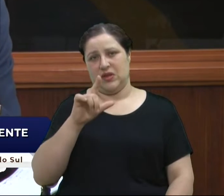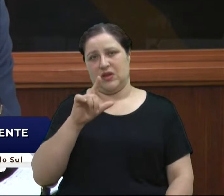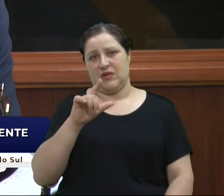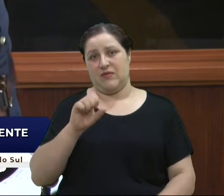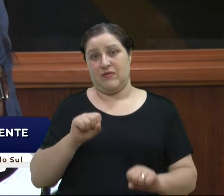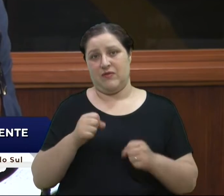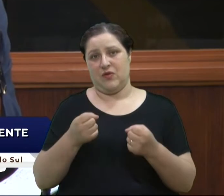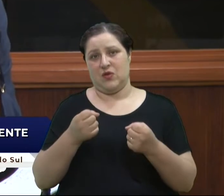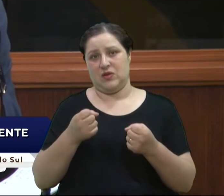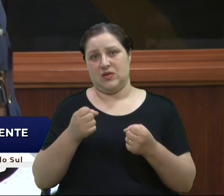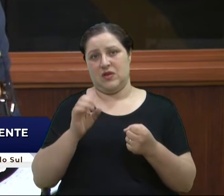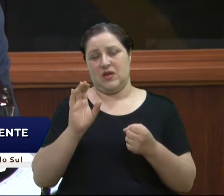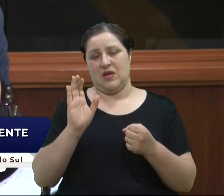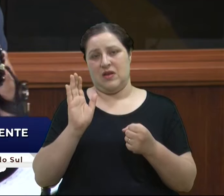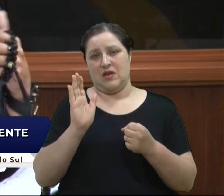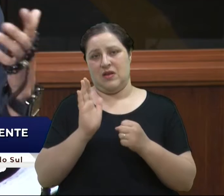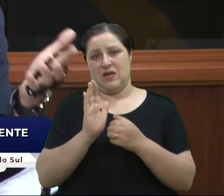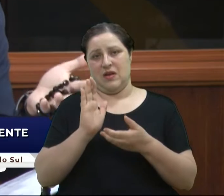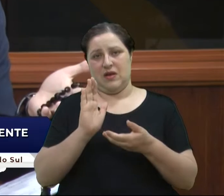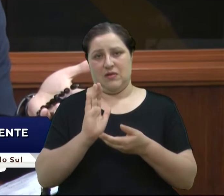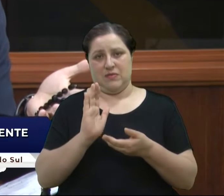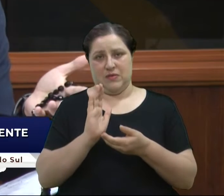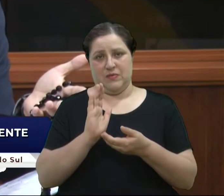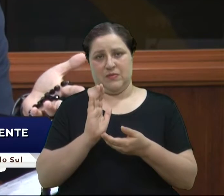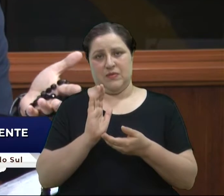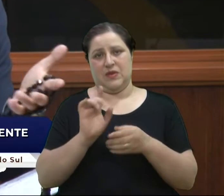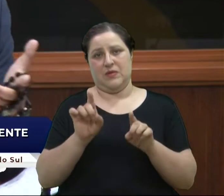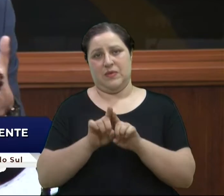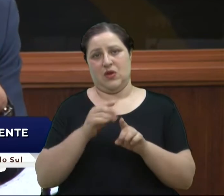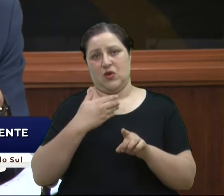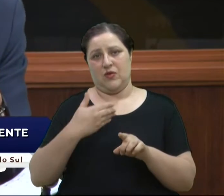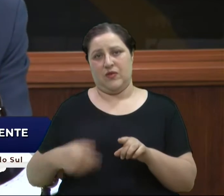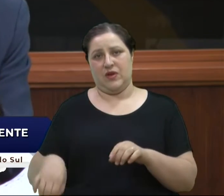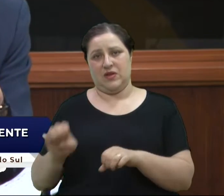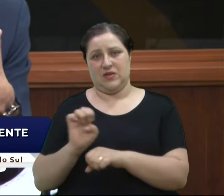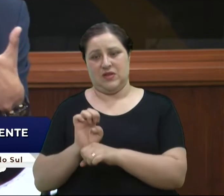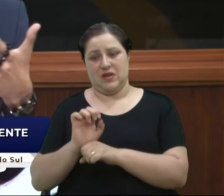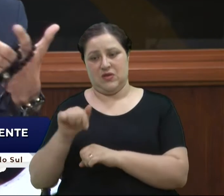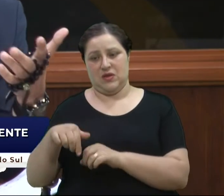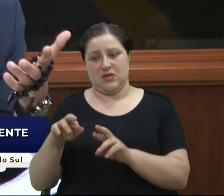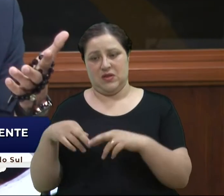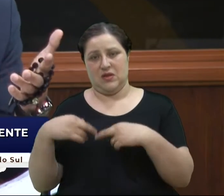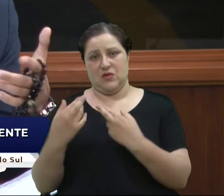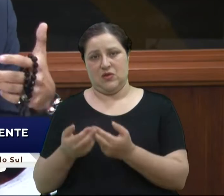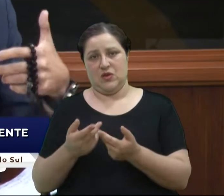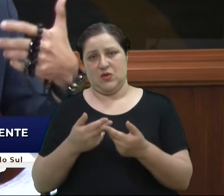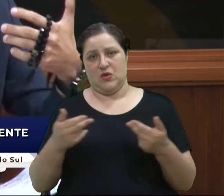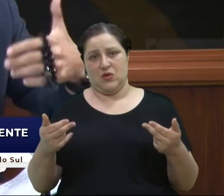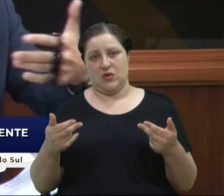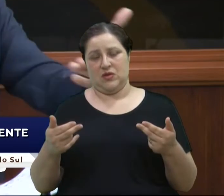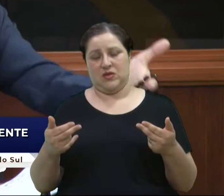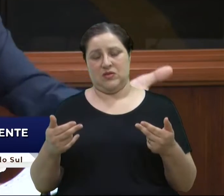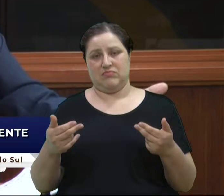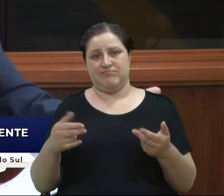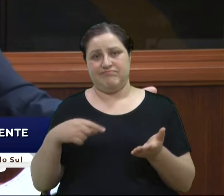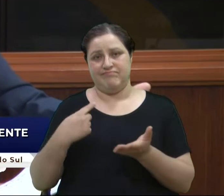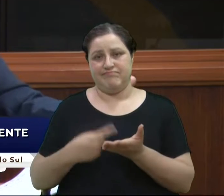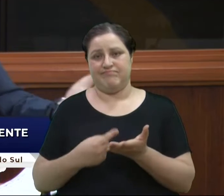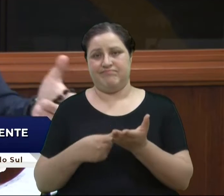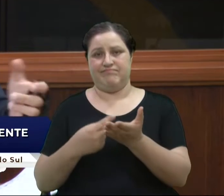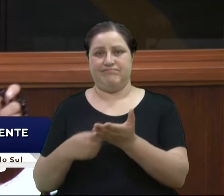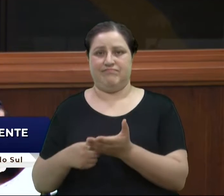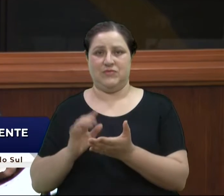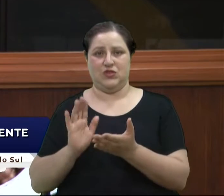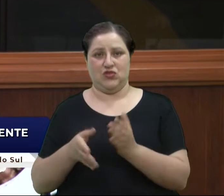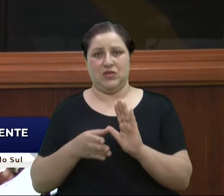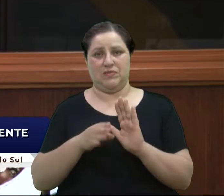dos Deputados e Governo do Estado, que assim a gente sai dessa reunião com algo, pelo menos alguma coisa, com algum encaminhamento